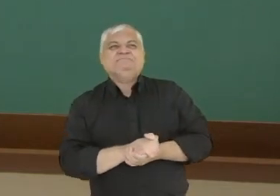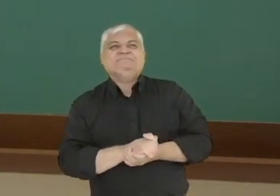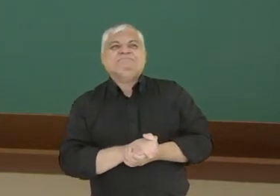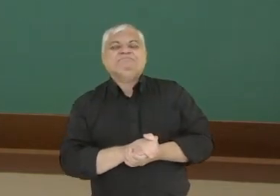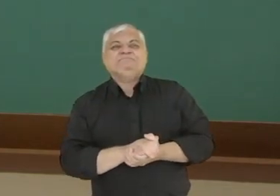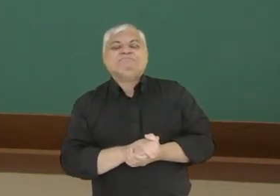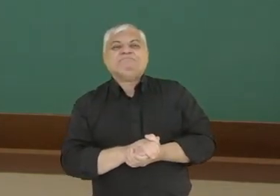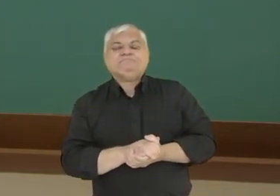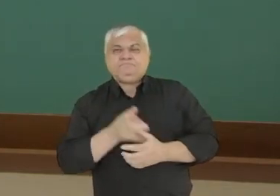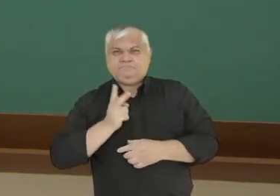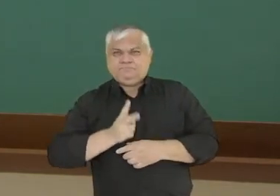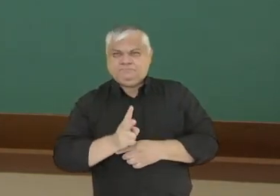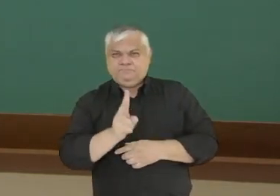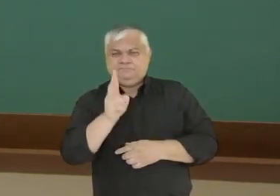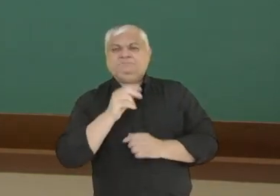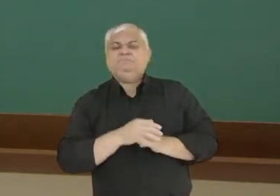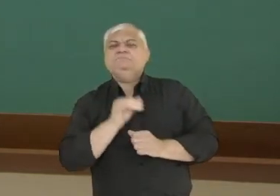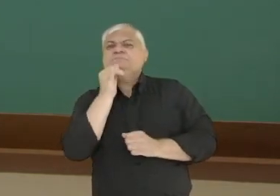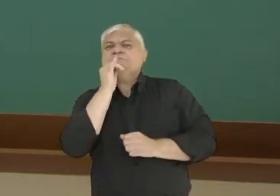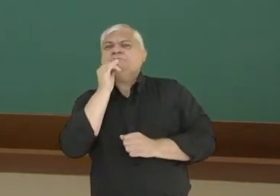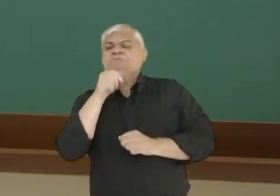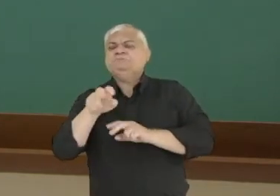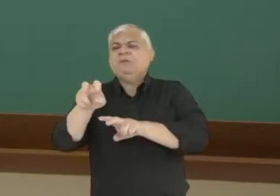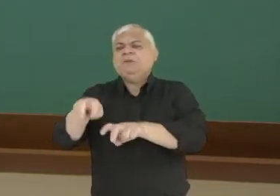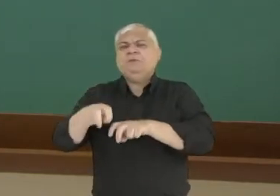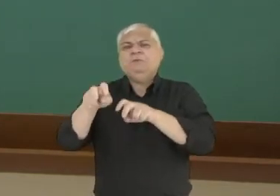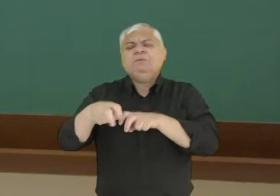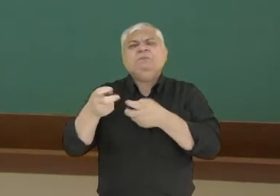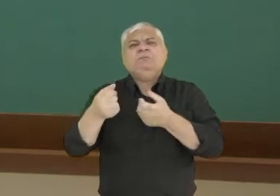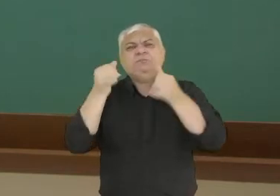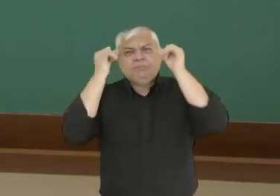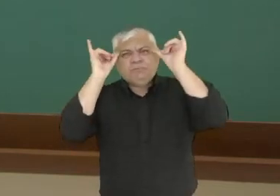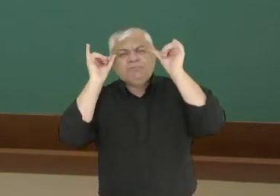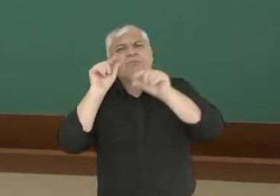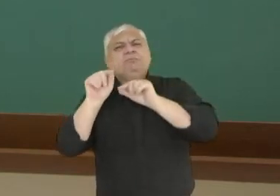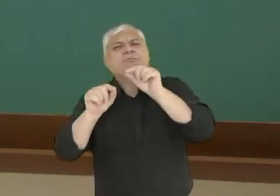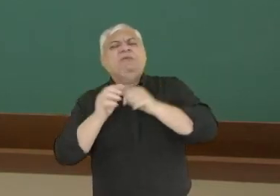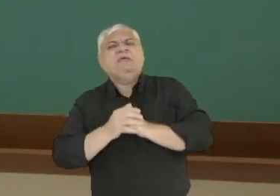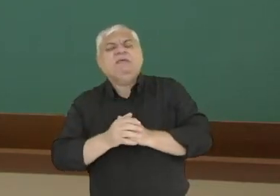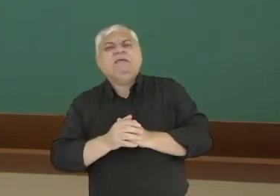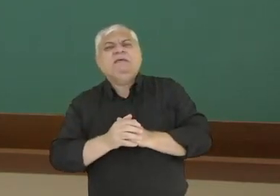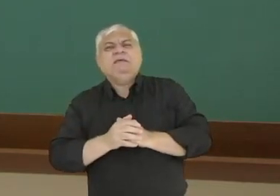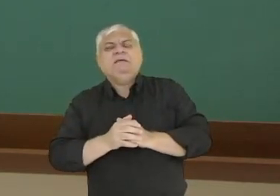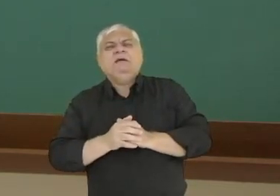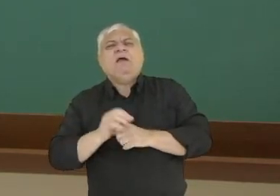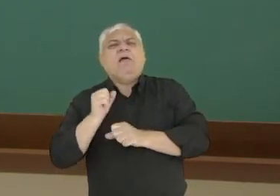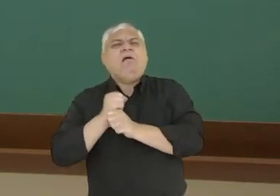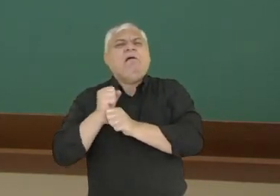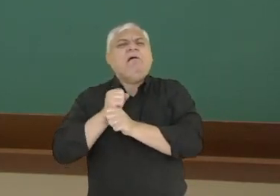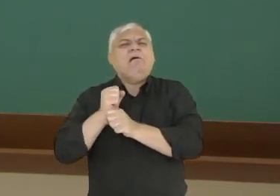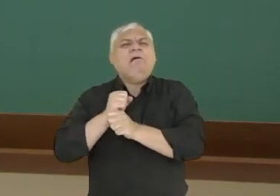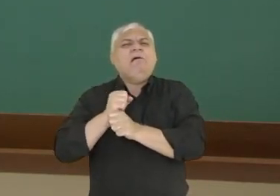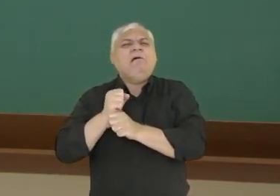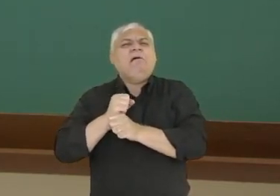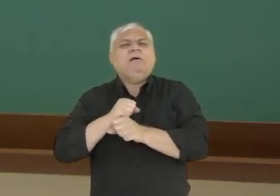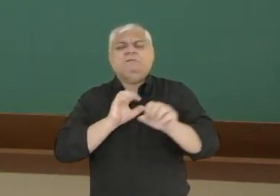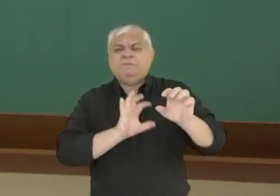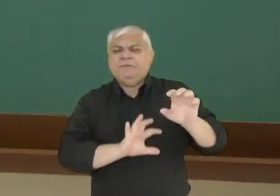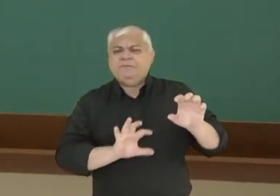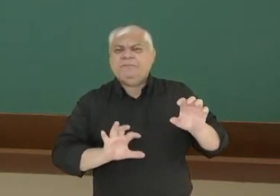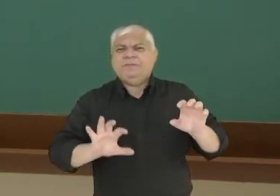forma ali ainda continuam o ar na agropecuária nos últimos anos grande parte das propriedades rurais